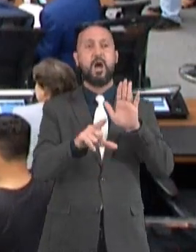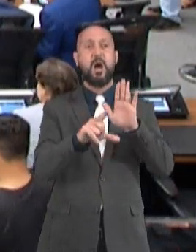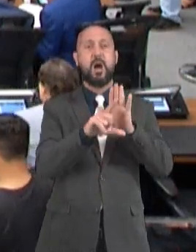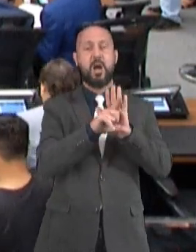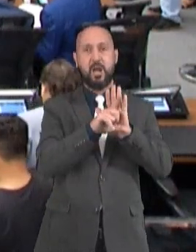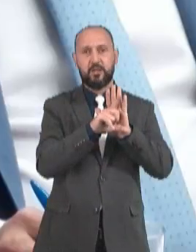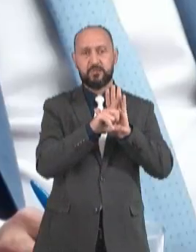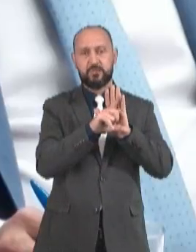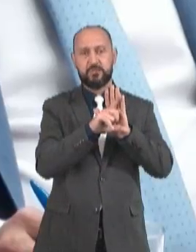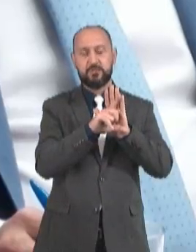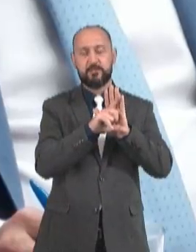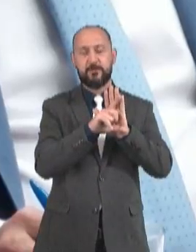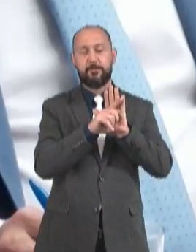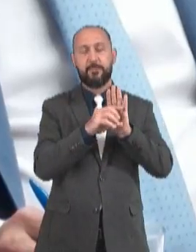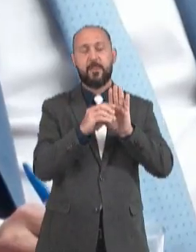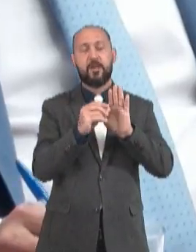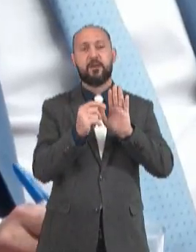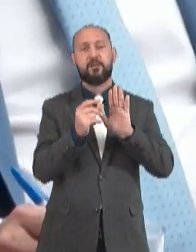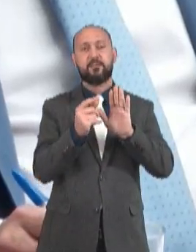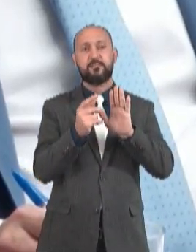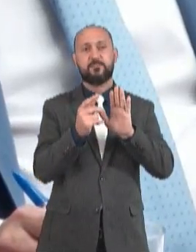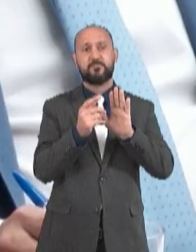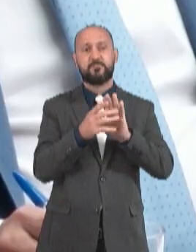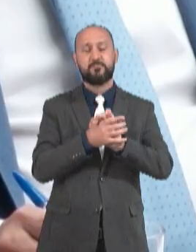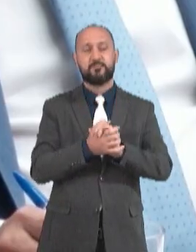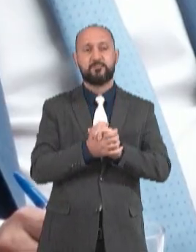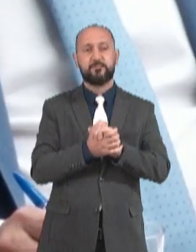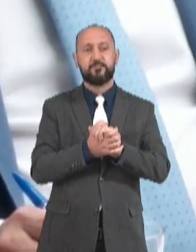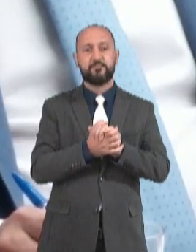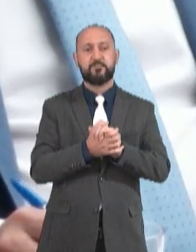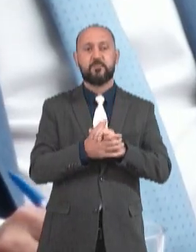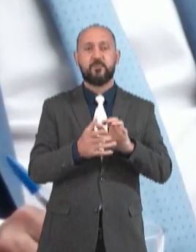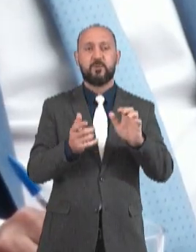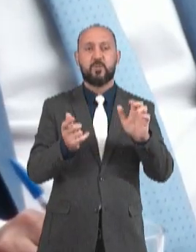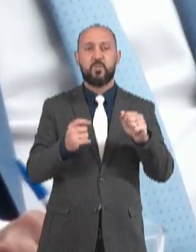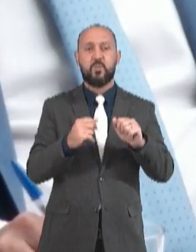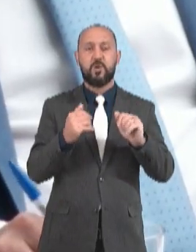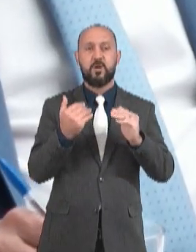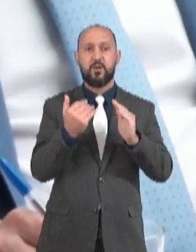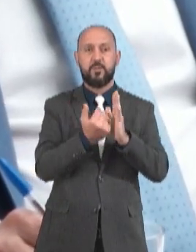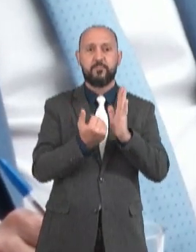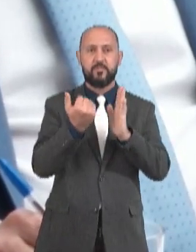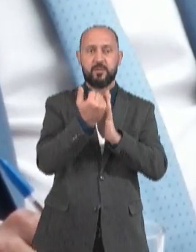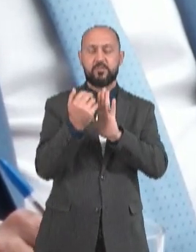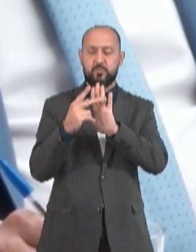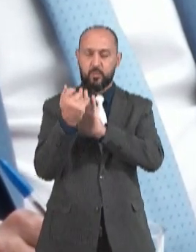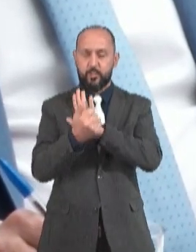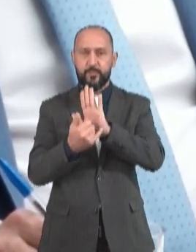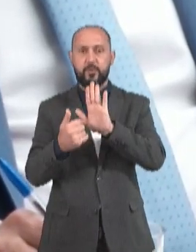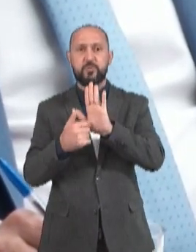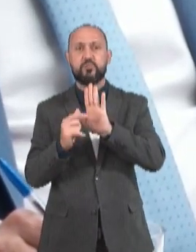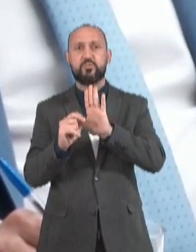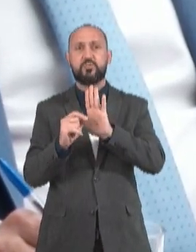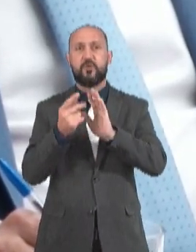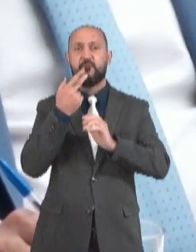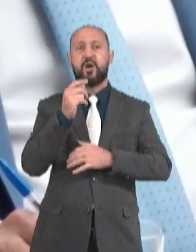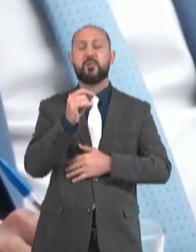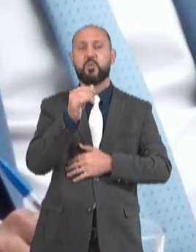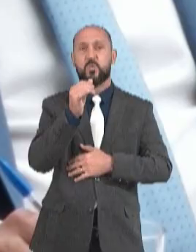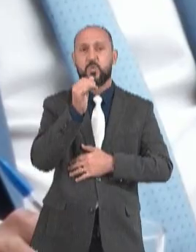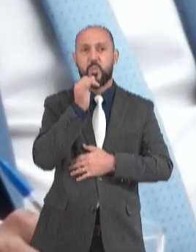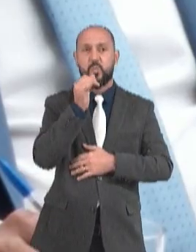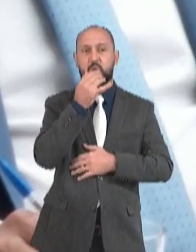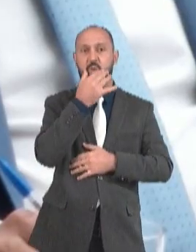muito mais, inclusive com condições até maiores que desse meu projeto, e cito aqui o